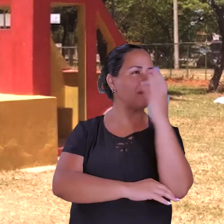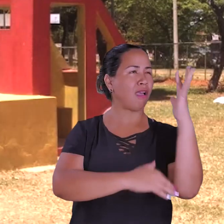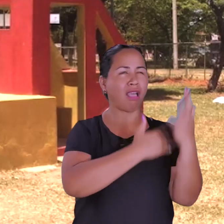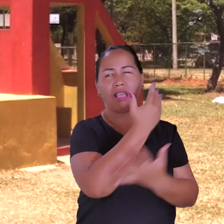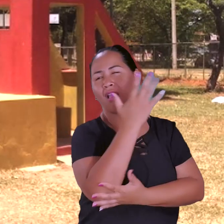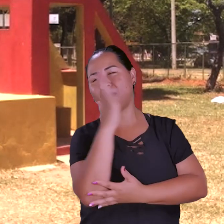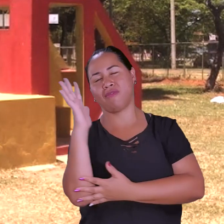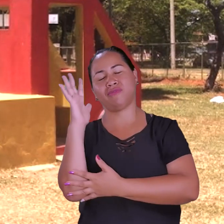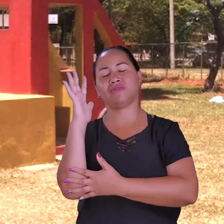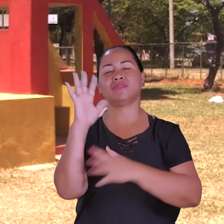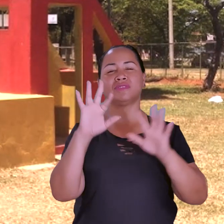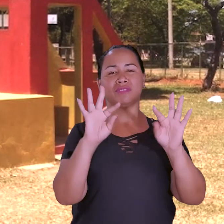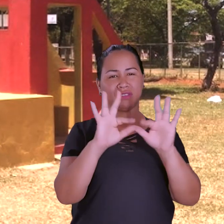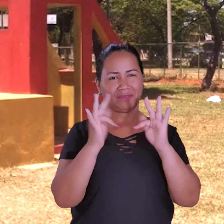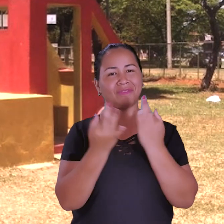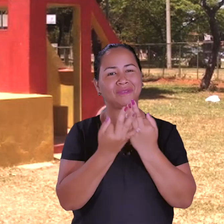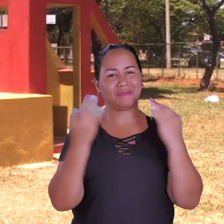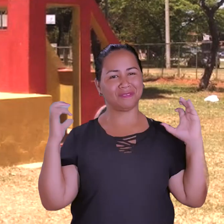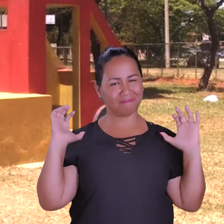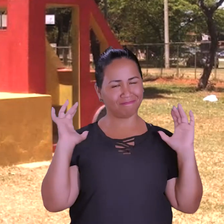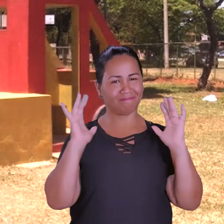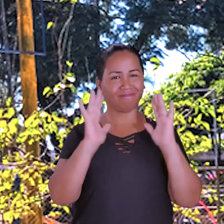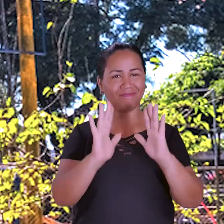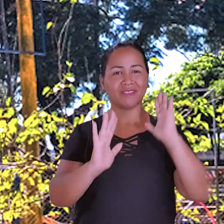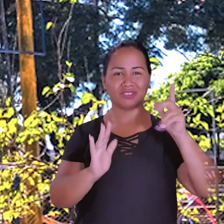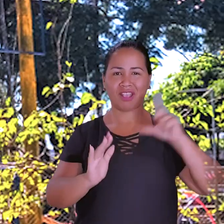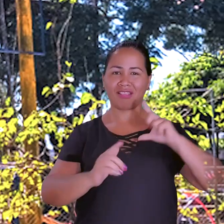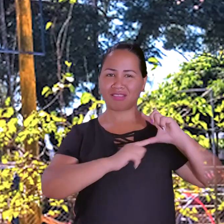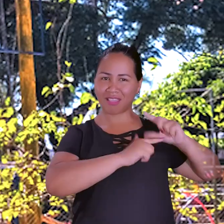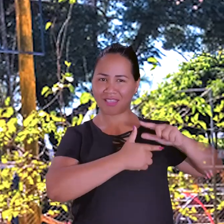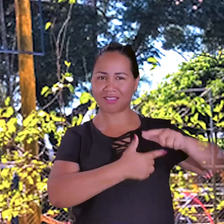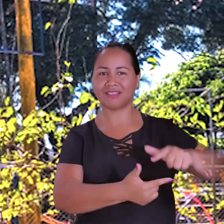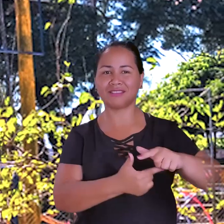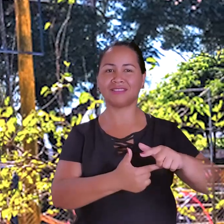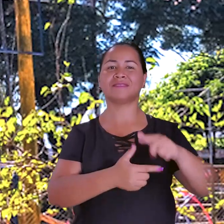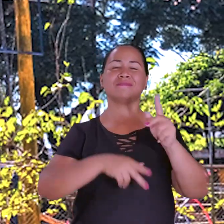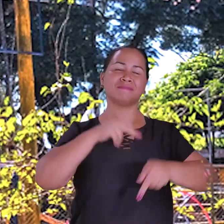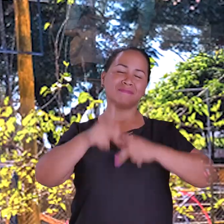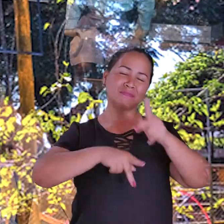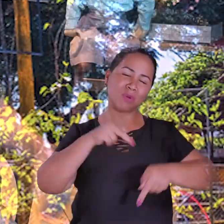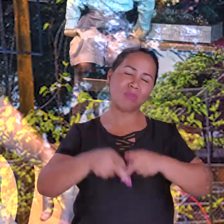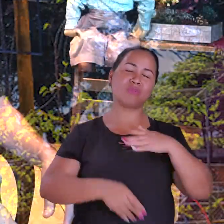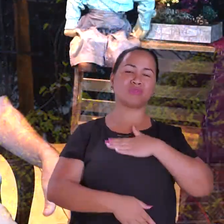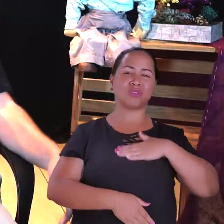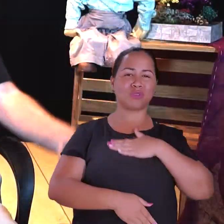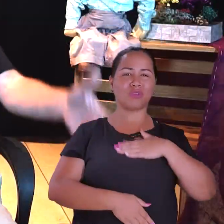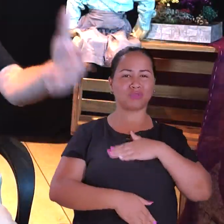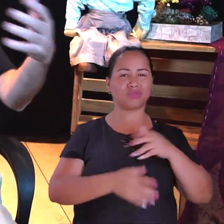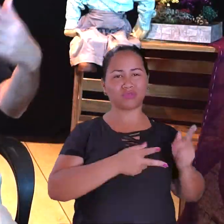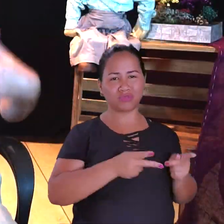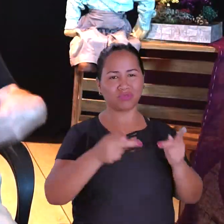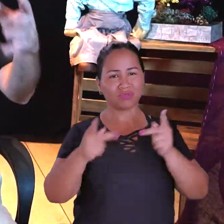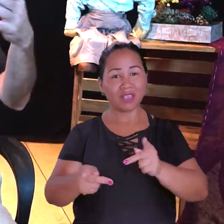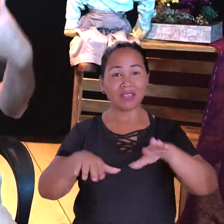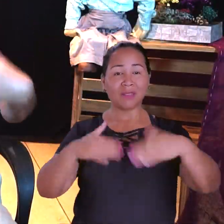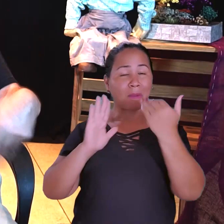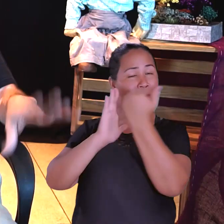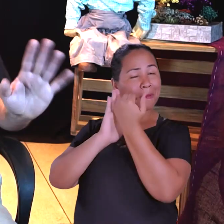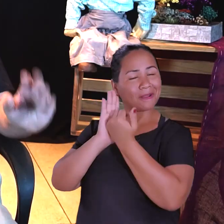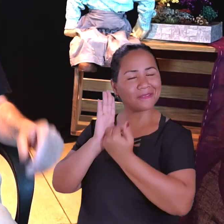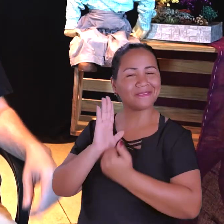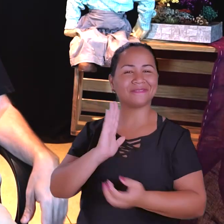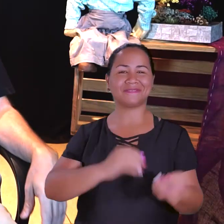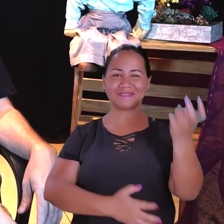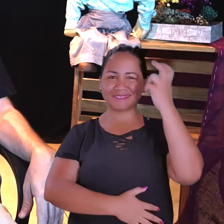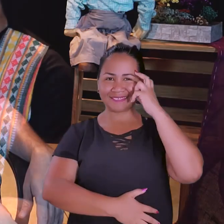os finais de semana. Então é um lugar que já tem um público circulante e com a nossa programação cultural a gente consegue